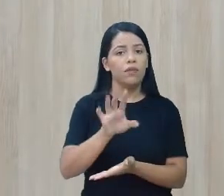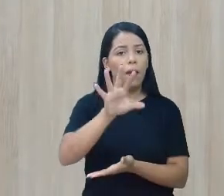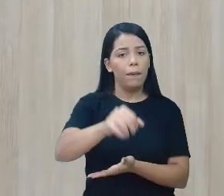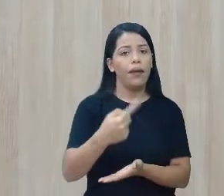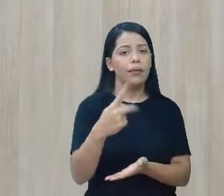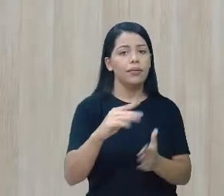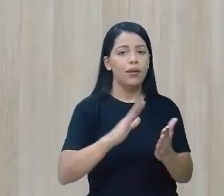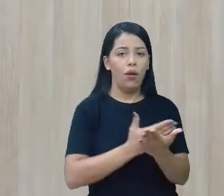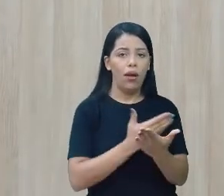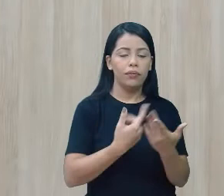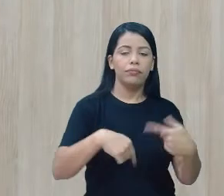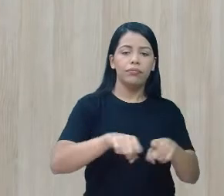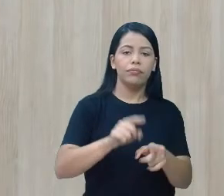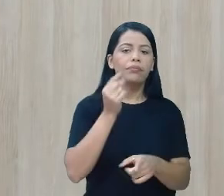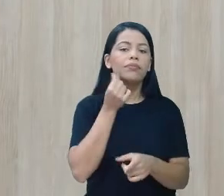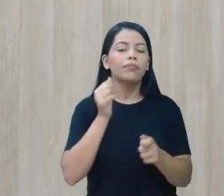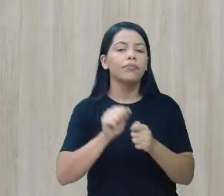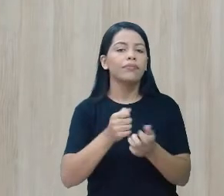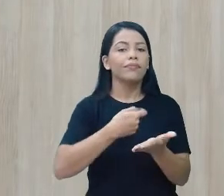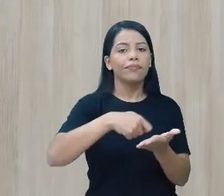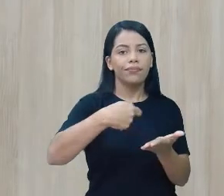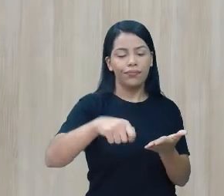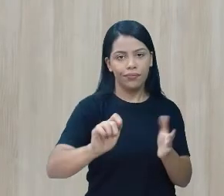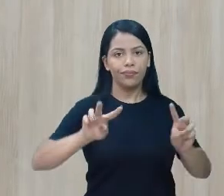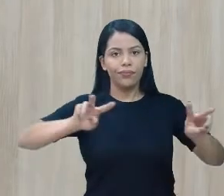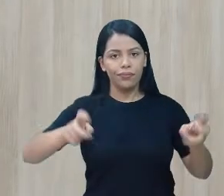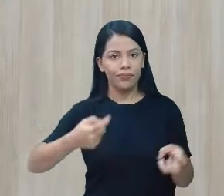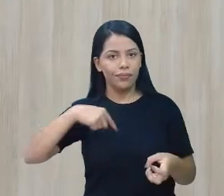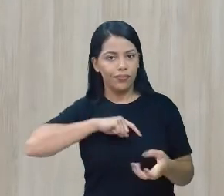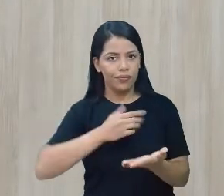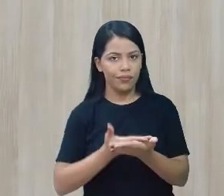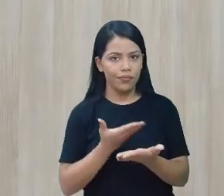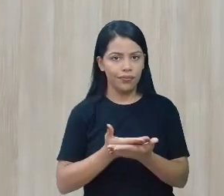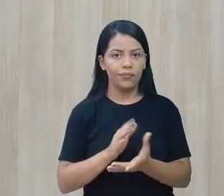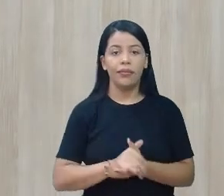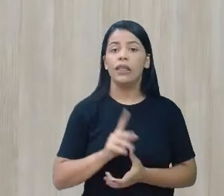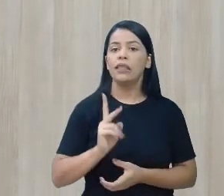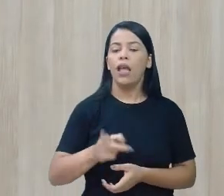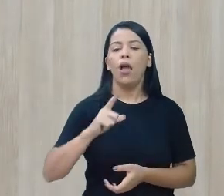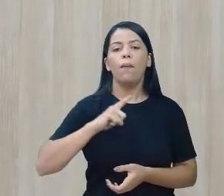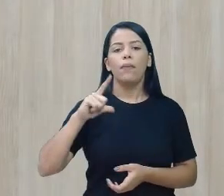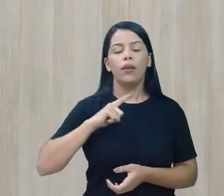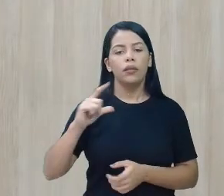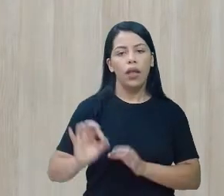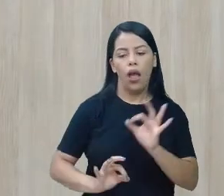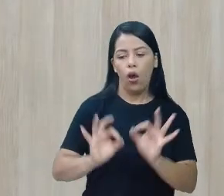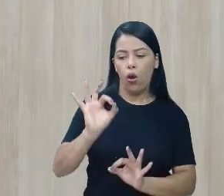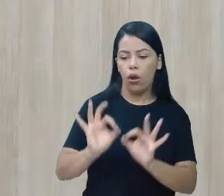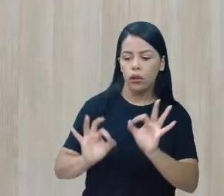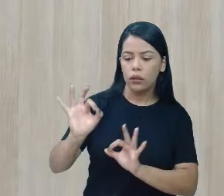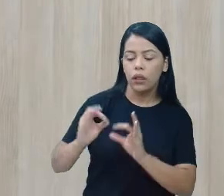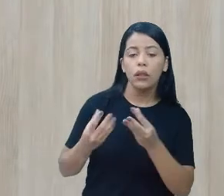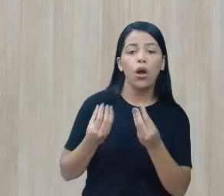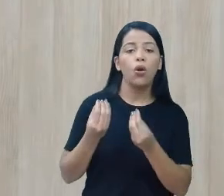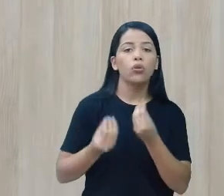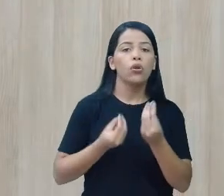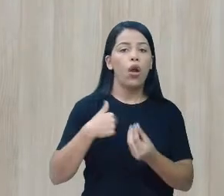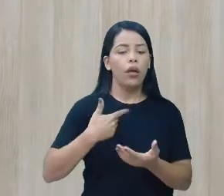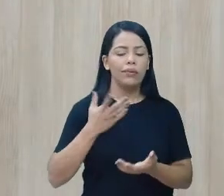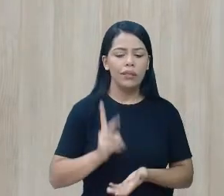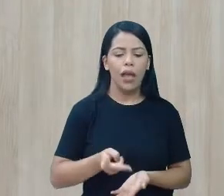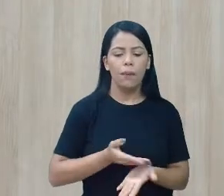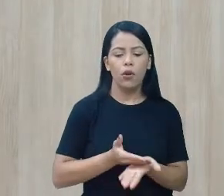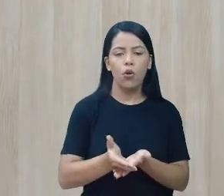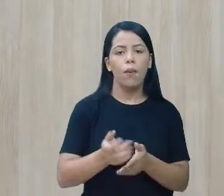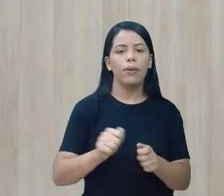seu caderno e o seu lápis para fazer as anotações da nossa aula. Sempre tem aquele mapinha e eu já começo fazendo a revisão da aula